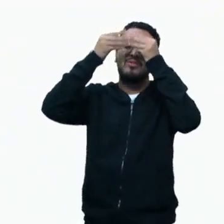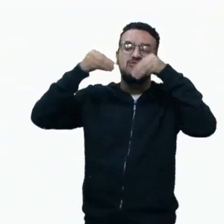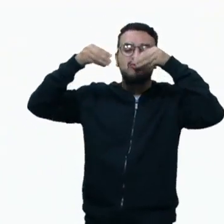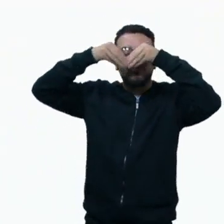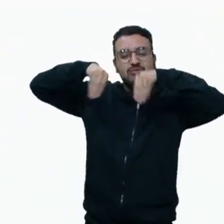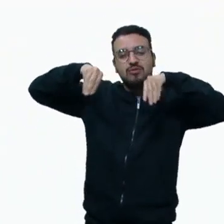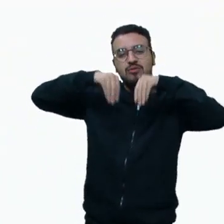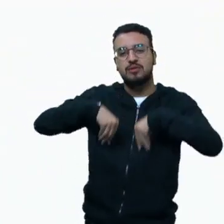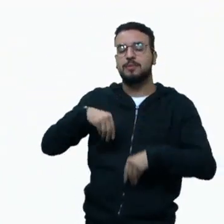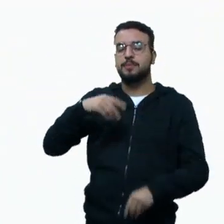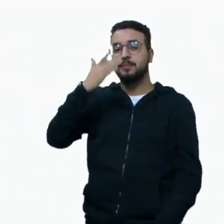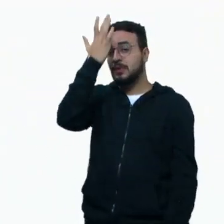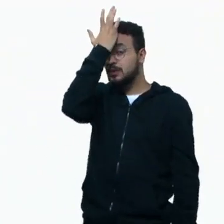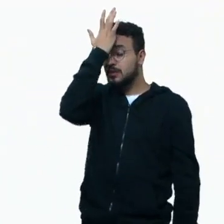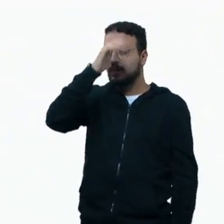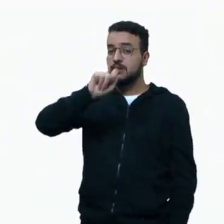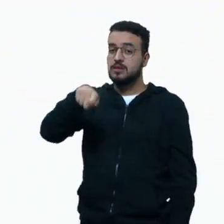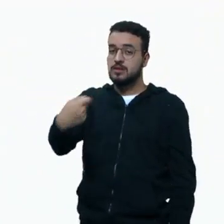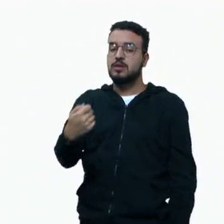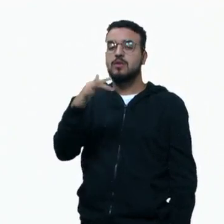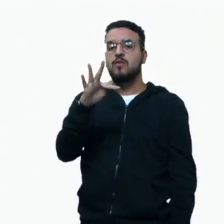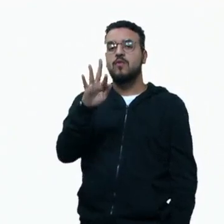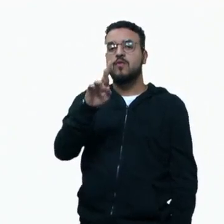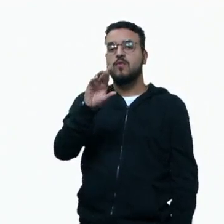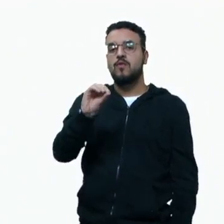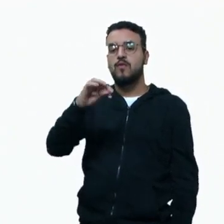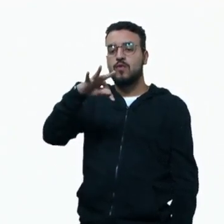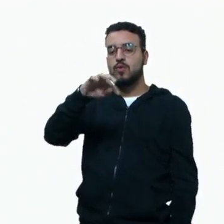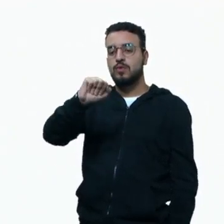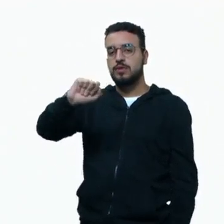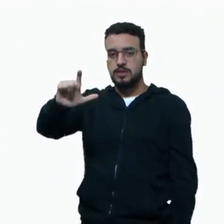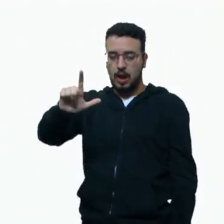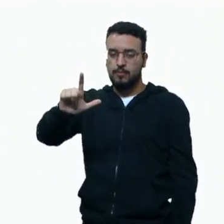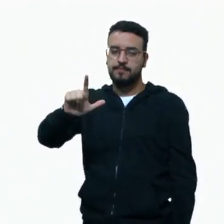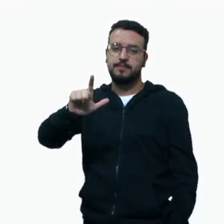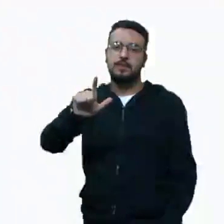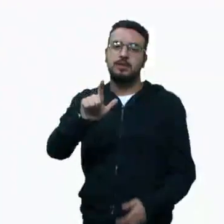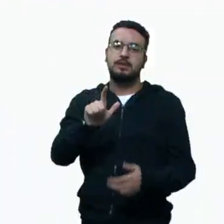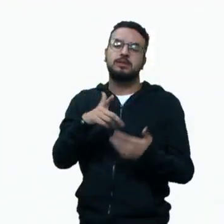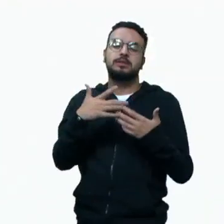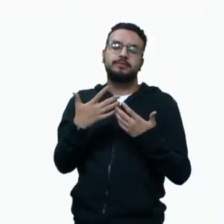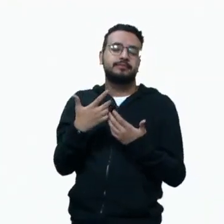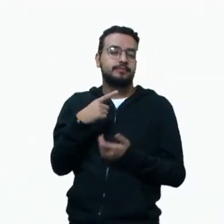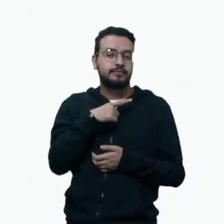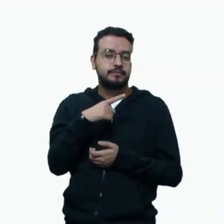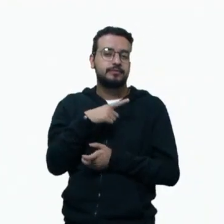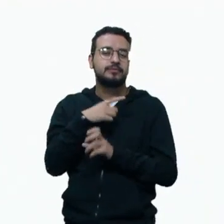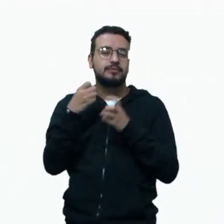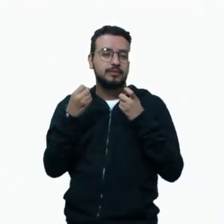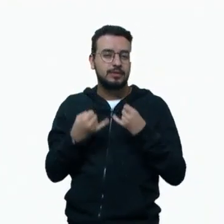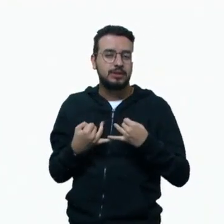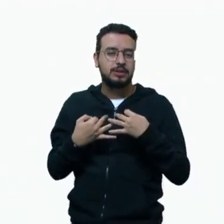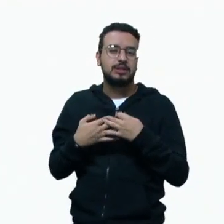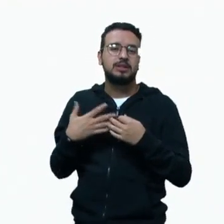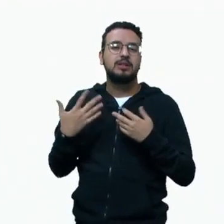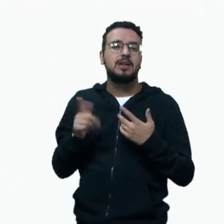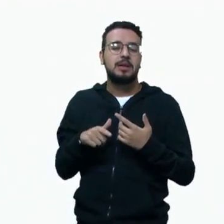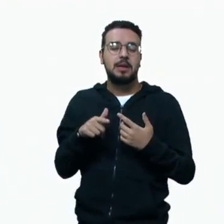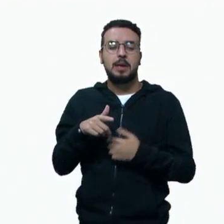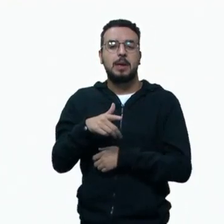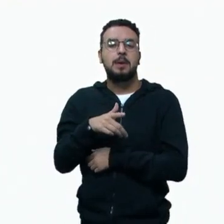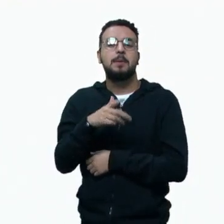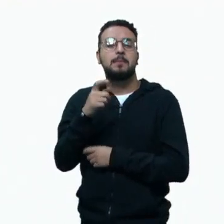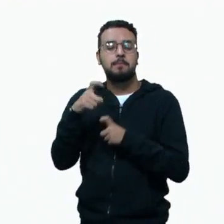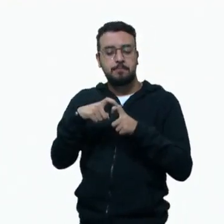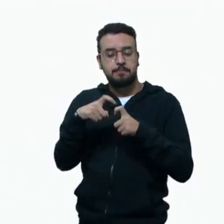frontal. Então existe uma explicação científica para isso e muitos médicos apontam isso